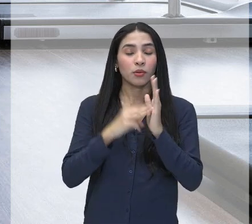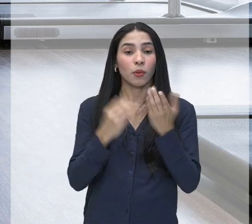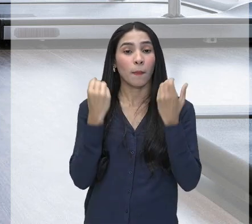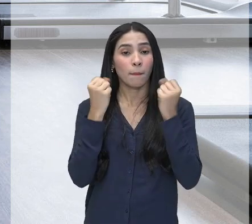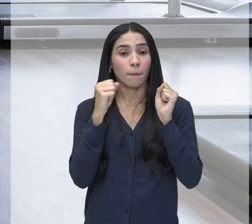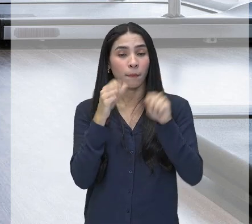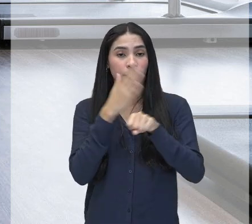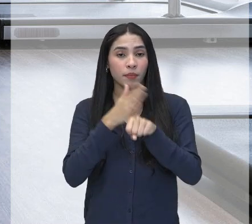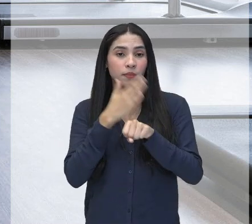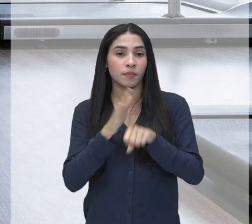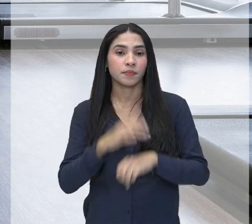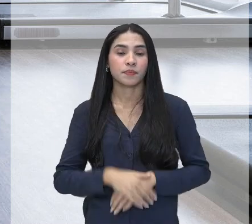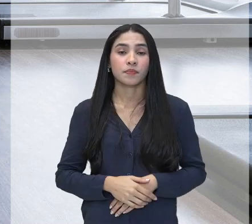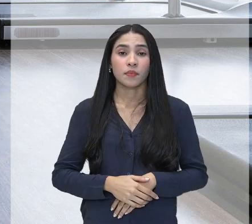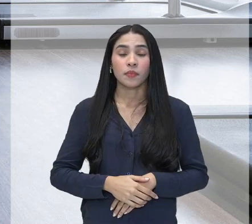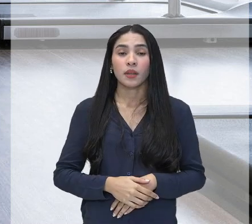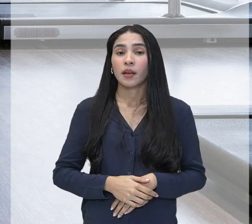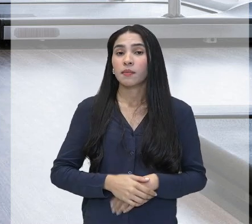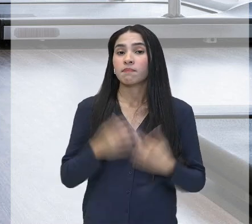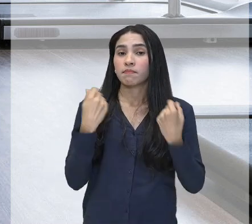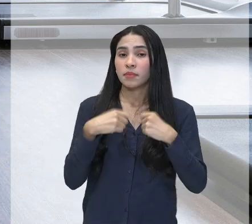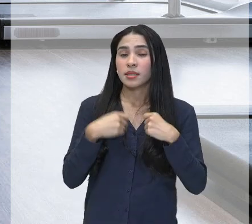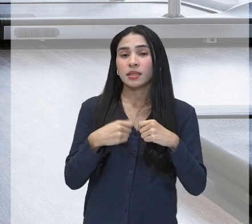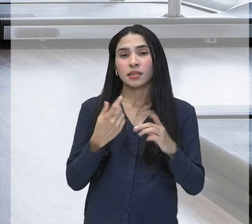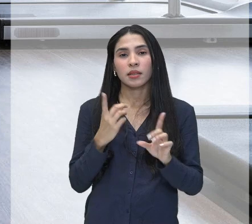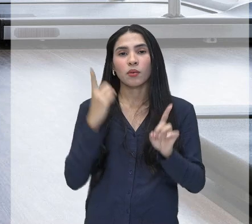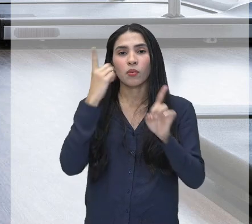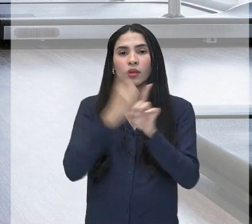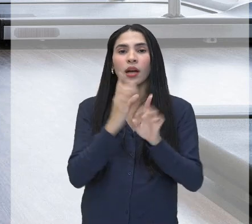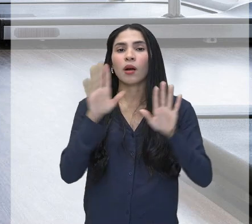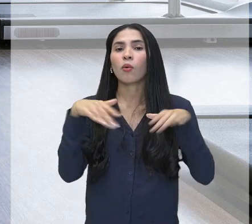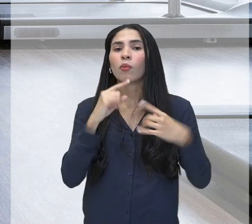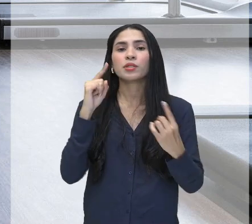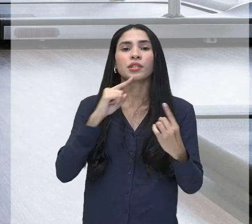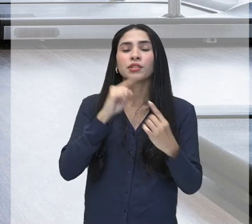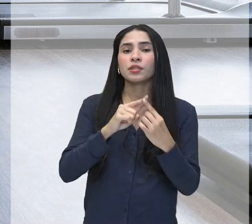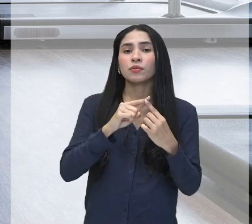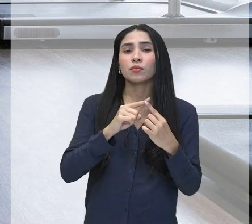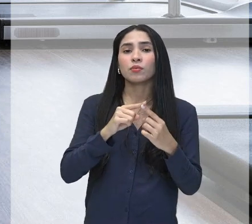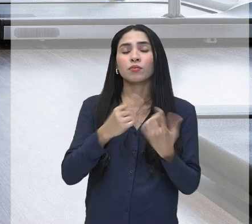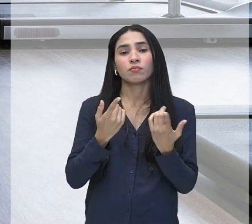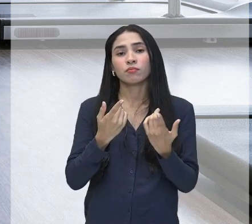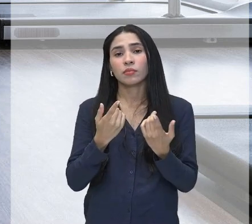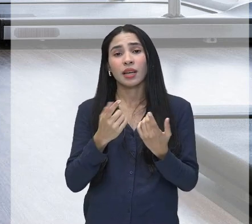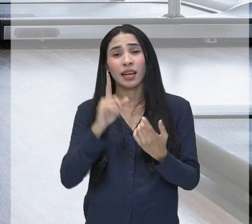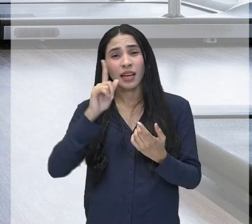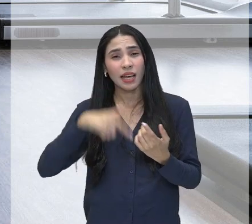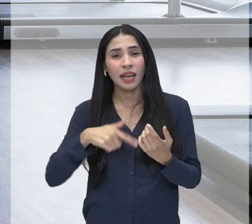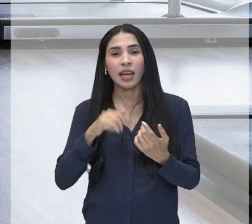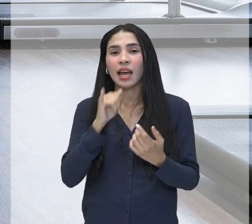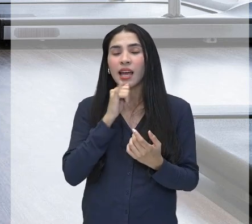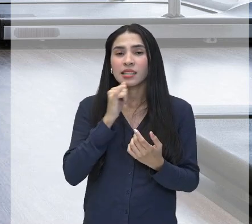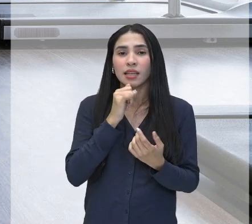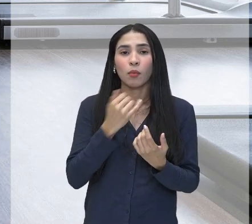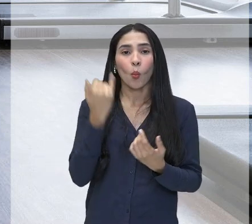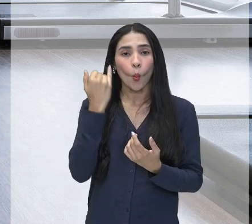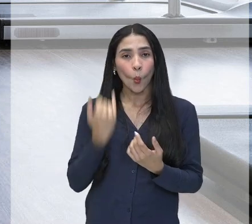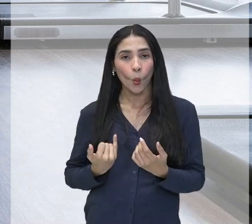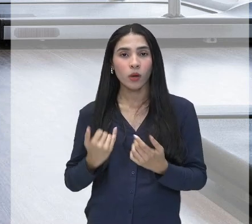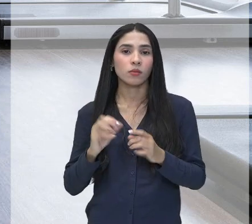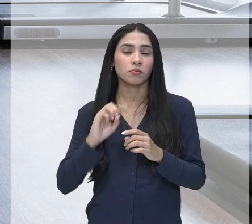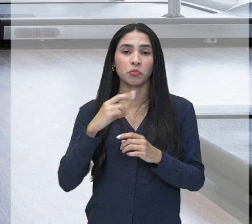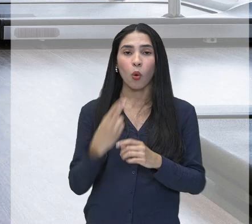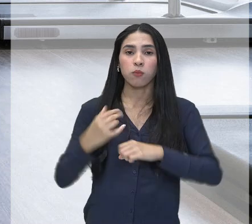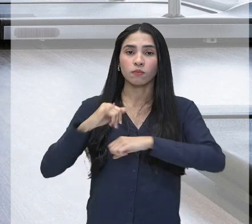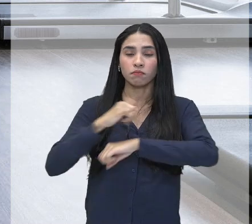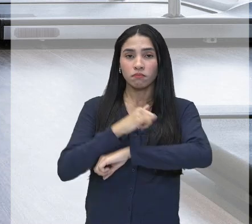Então, inicialmente, a gente precisa primeiro definir qual é o objetivo desse aluno. Será que é hipertrofia, emagrecimento? Uma vez definido